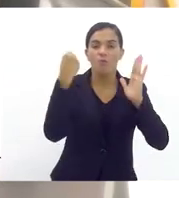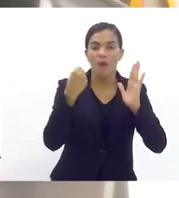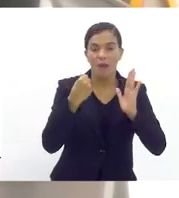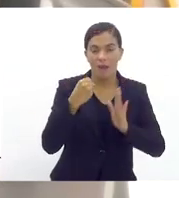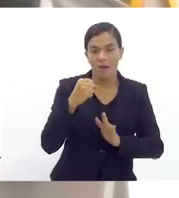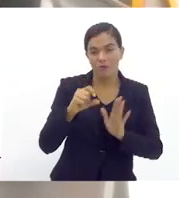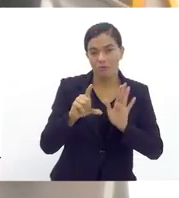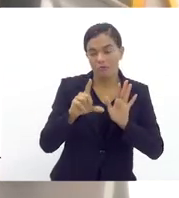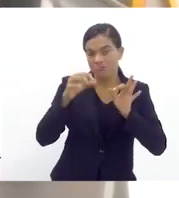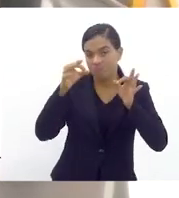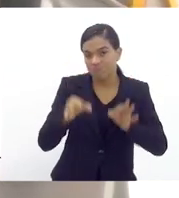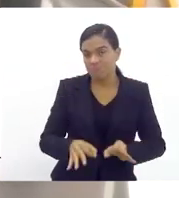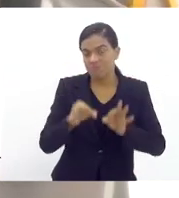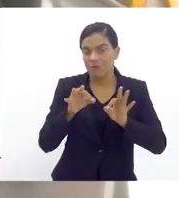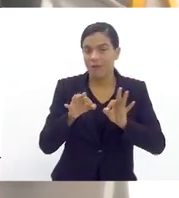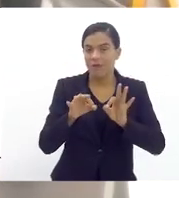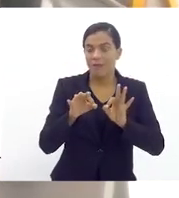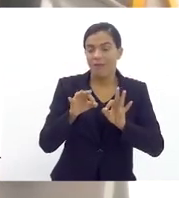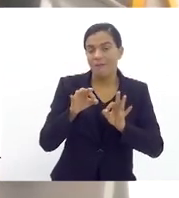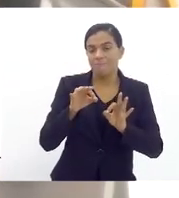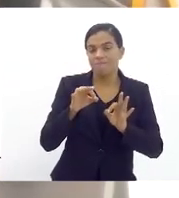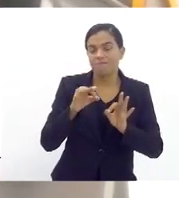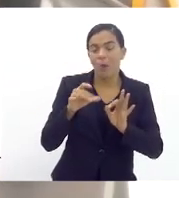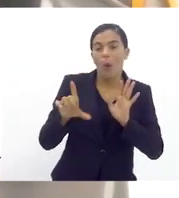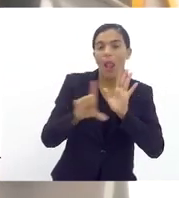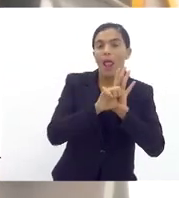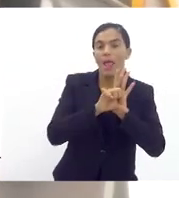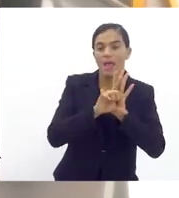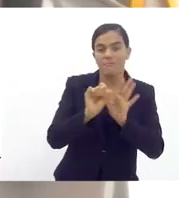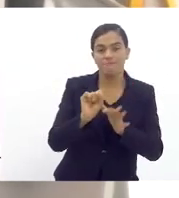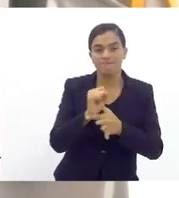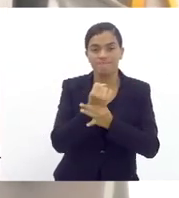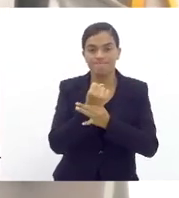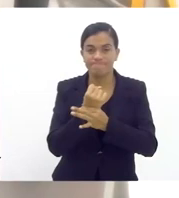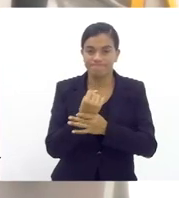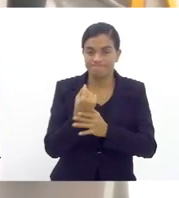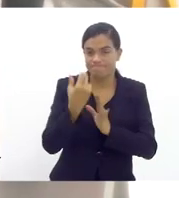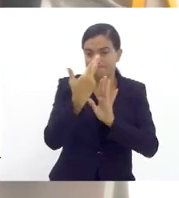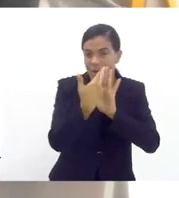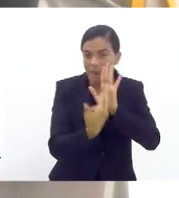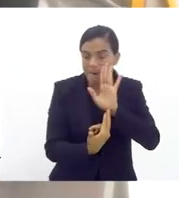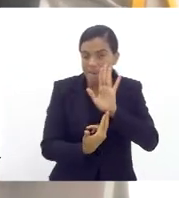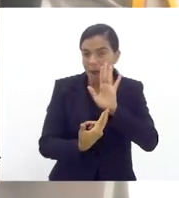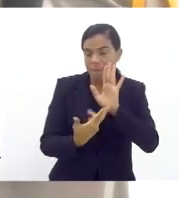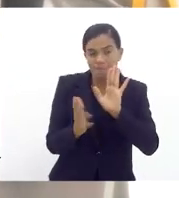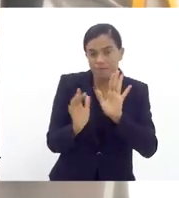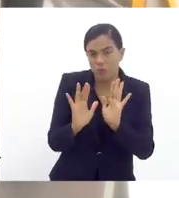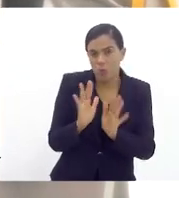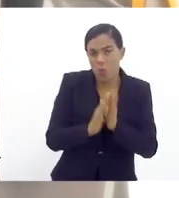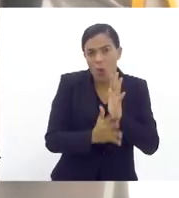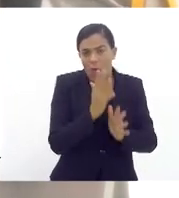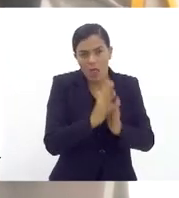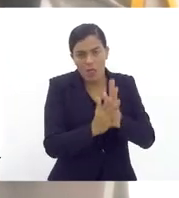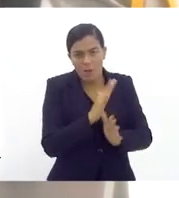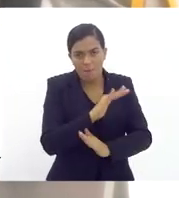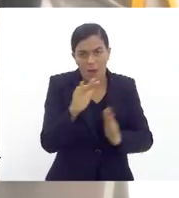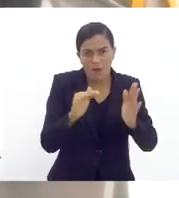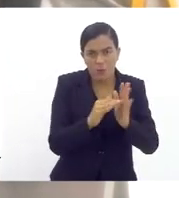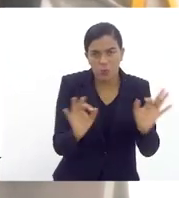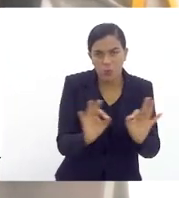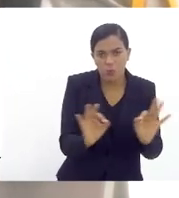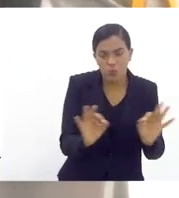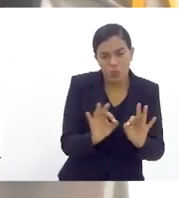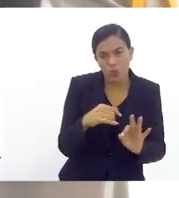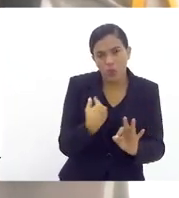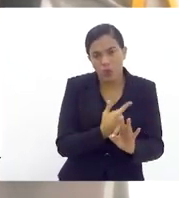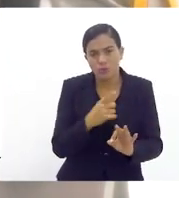legal para tratar sobre esse assunto, né? No meu ponto de vista, não é um impeditivo completo, porque nós